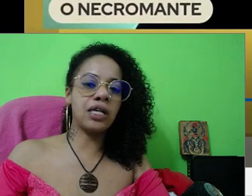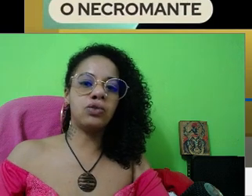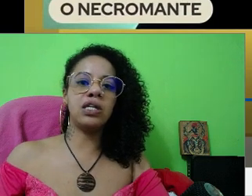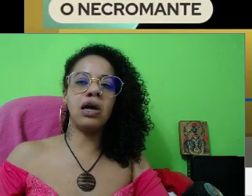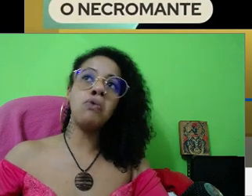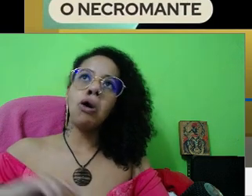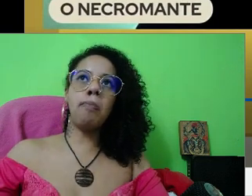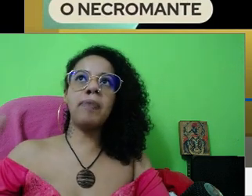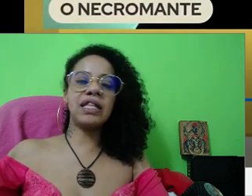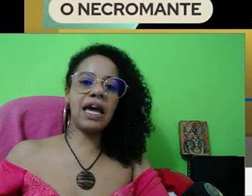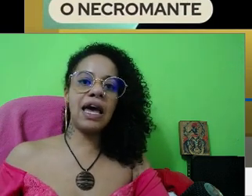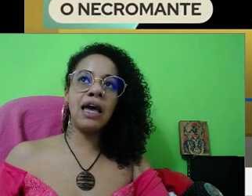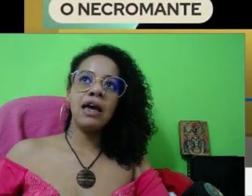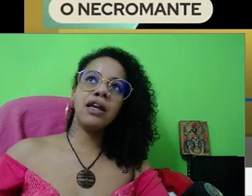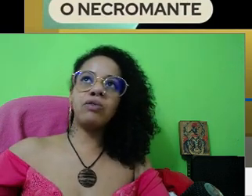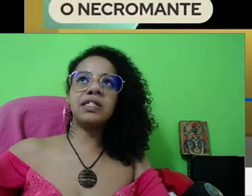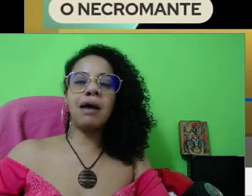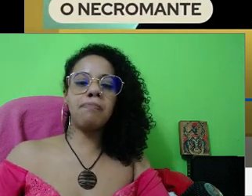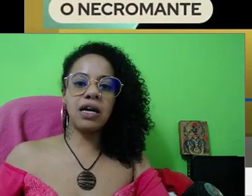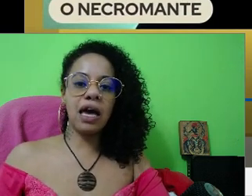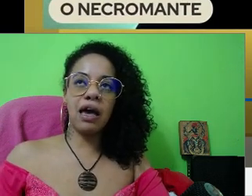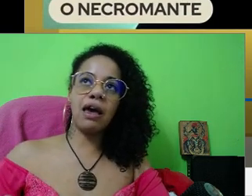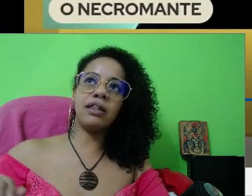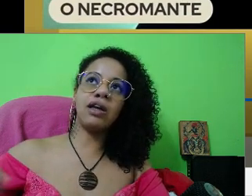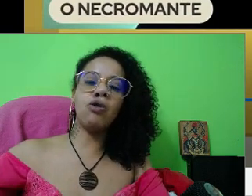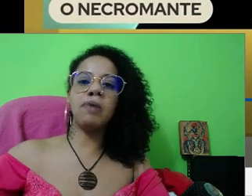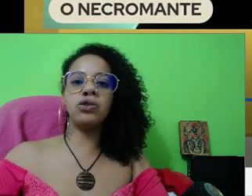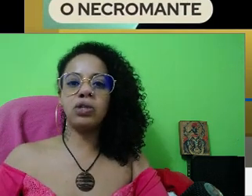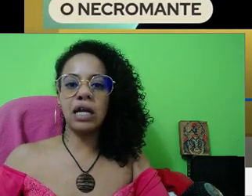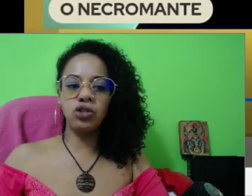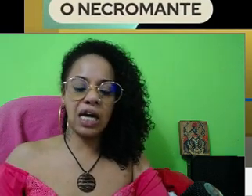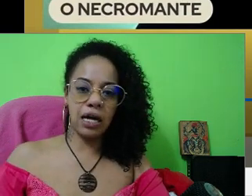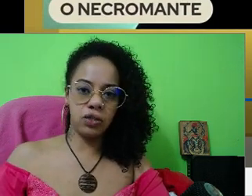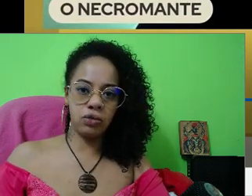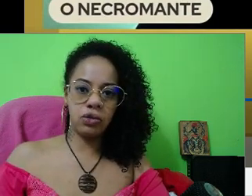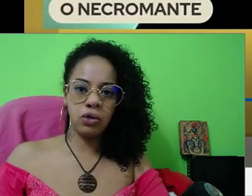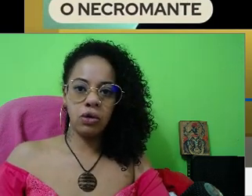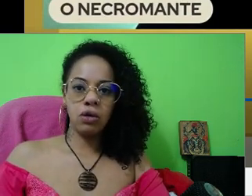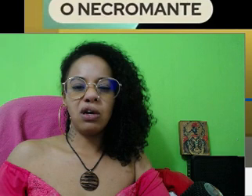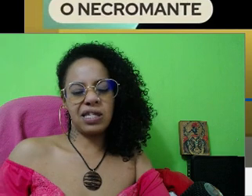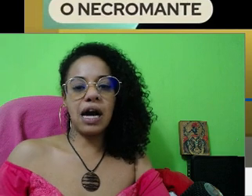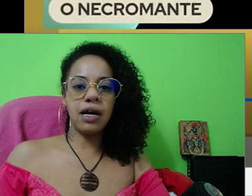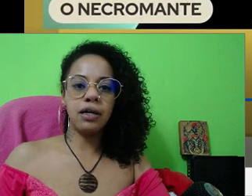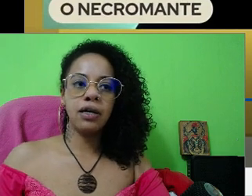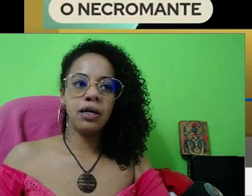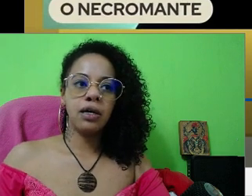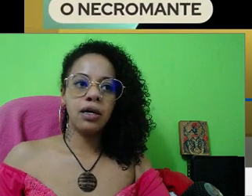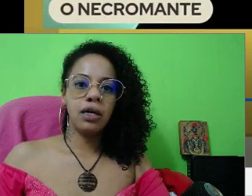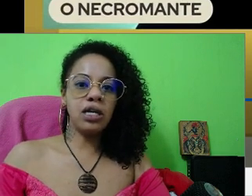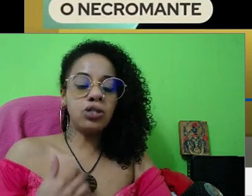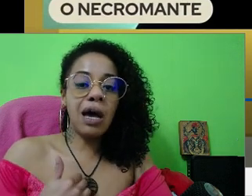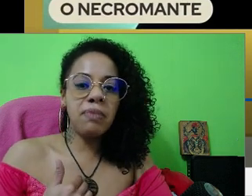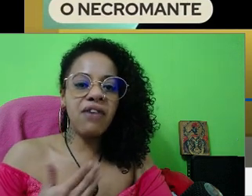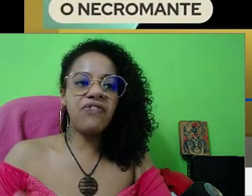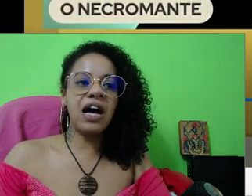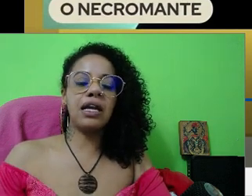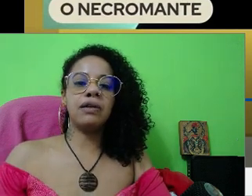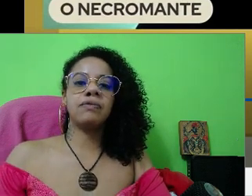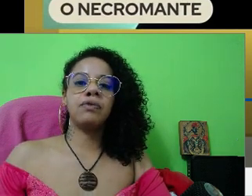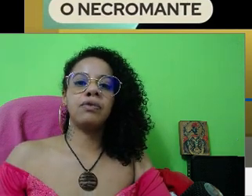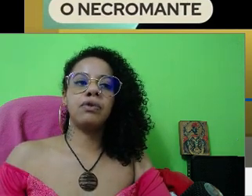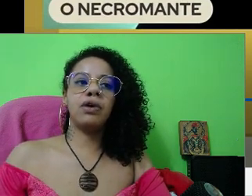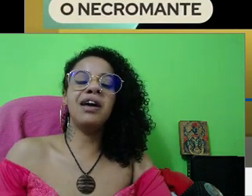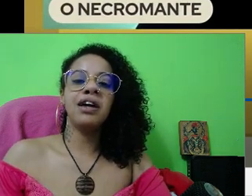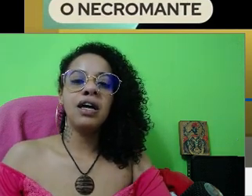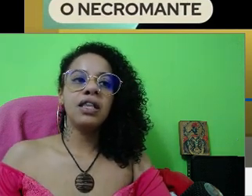o teto de gastos e não o PT não está derrubando o teto de gastos saca isso é a minha